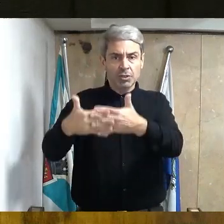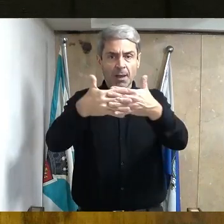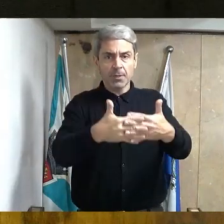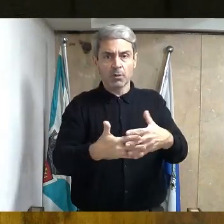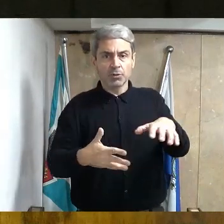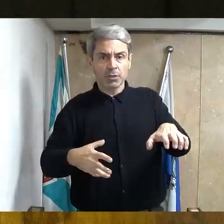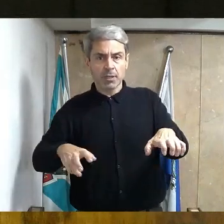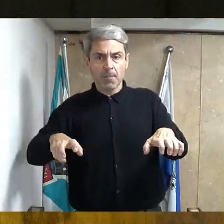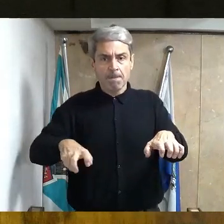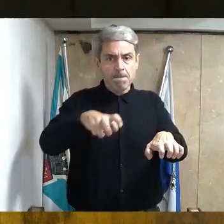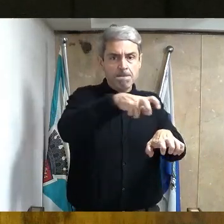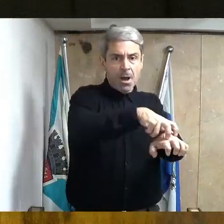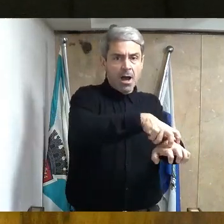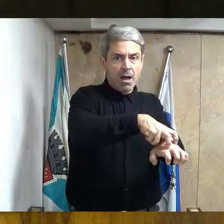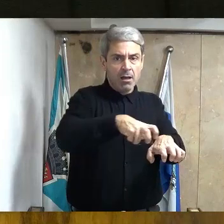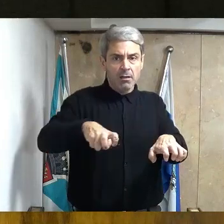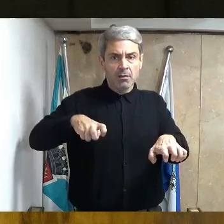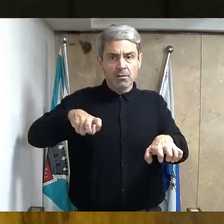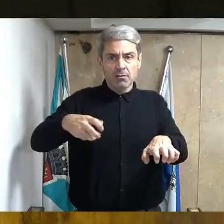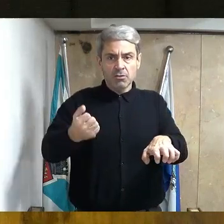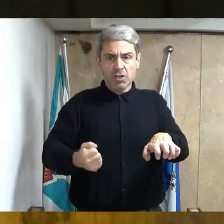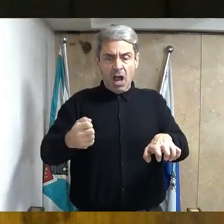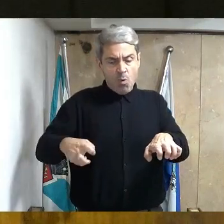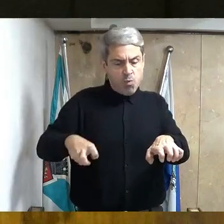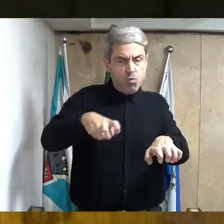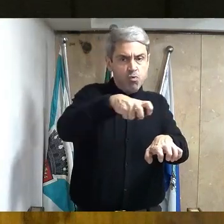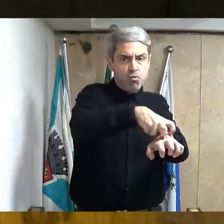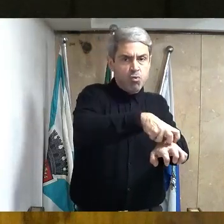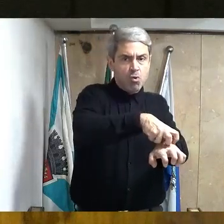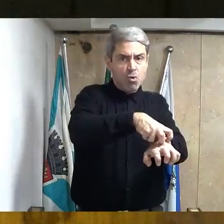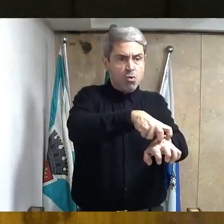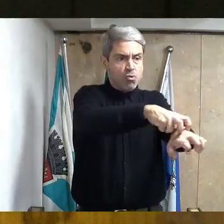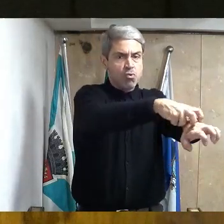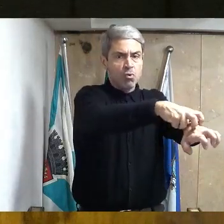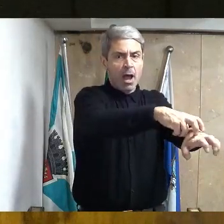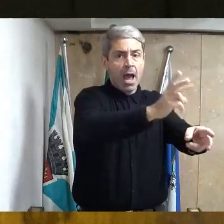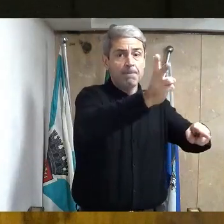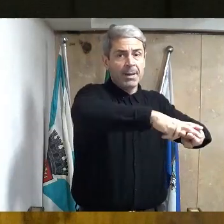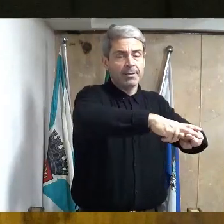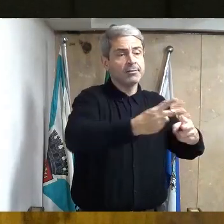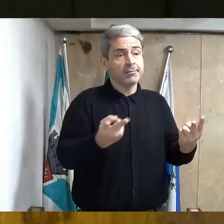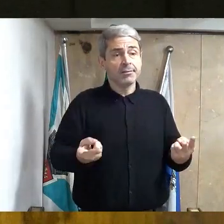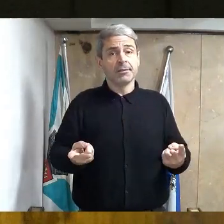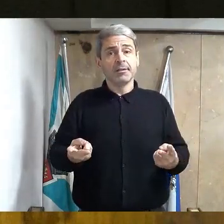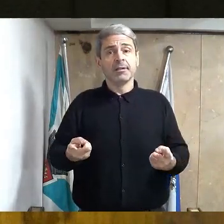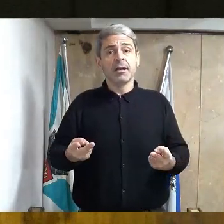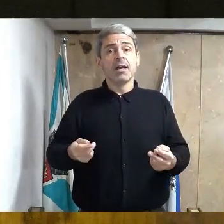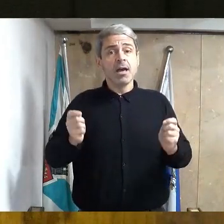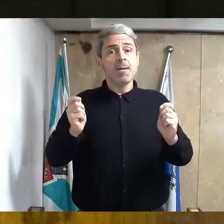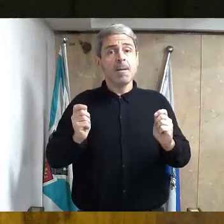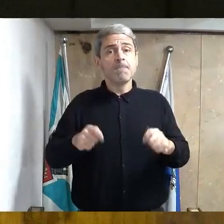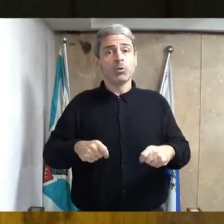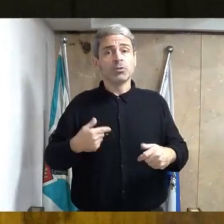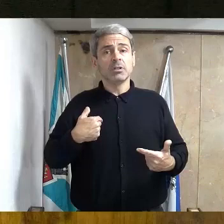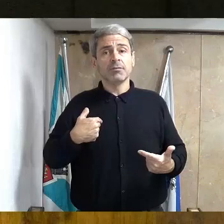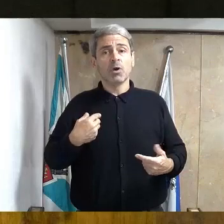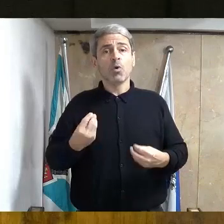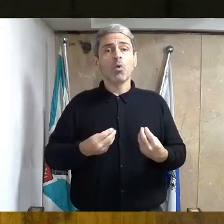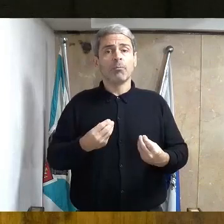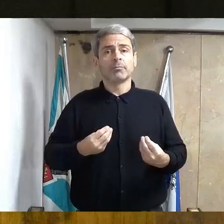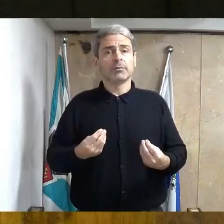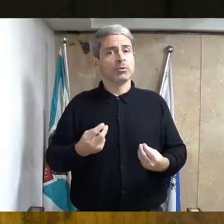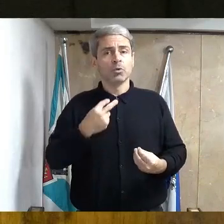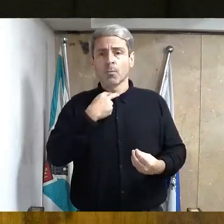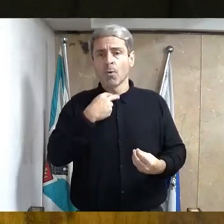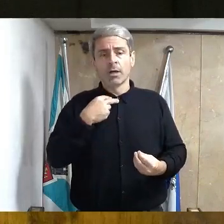revocando aí veículos de cidadãos, pessoas que vivem na informalidade. Então, faremos o possível para que isso não volte a acontecer em